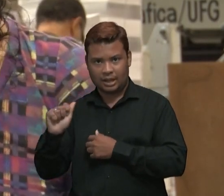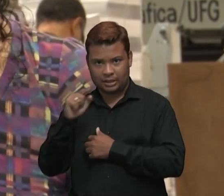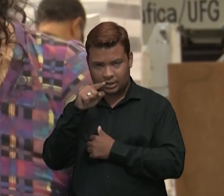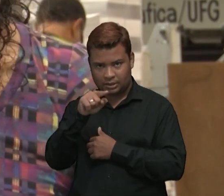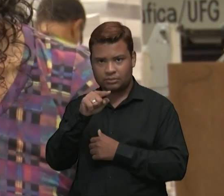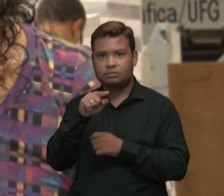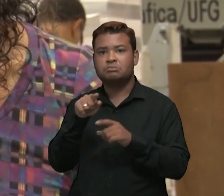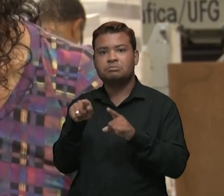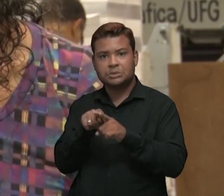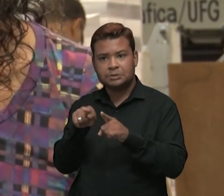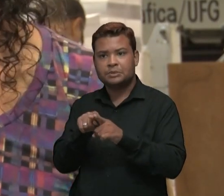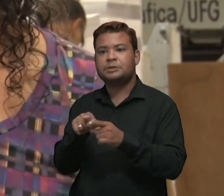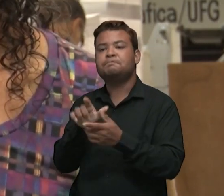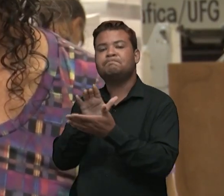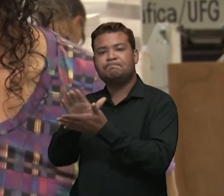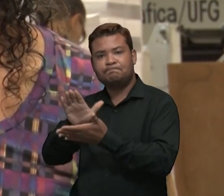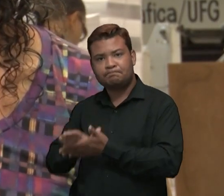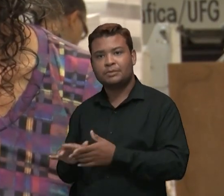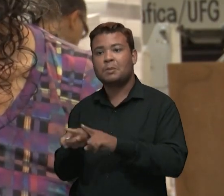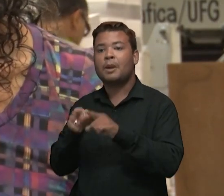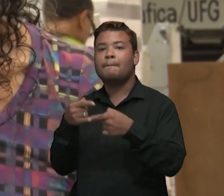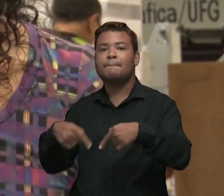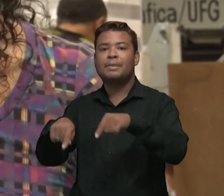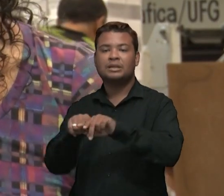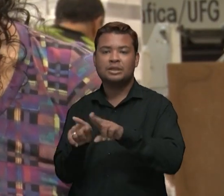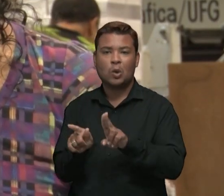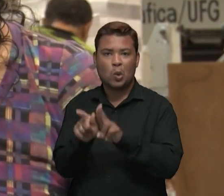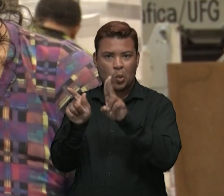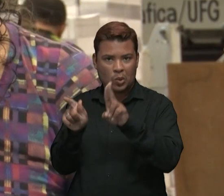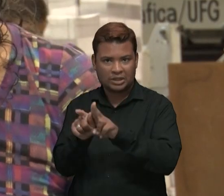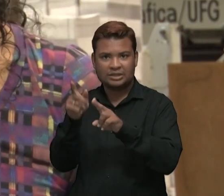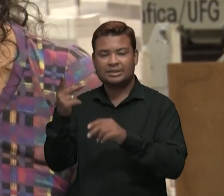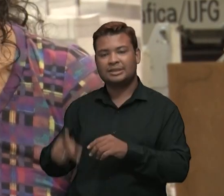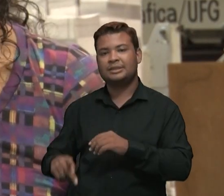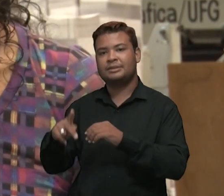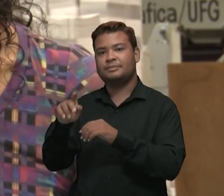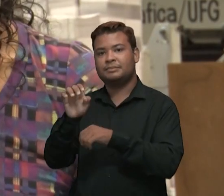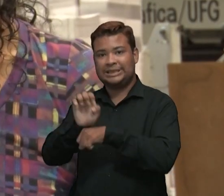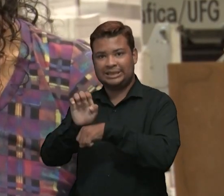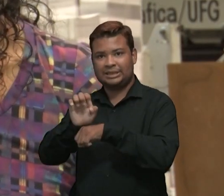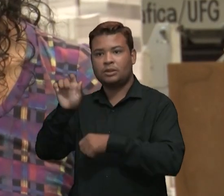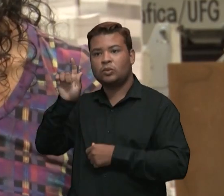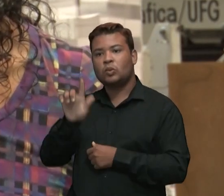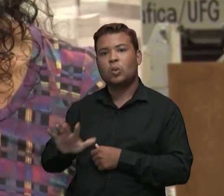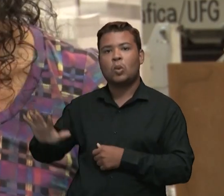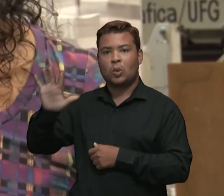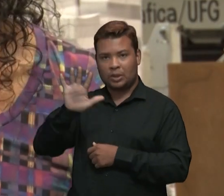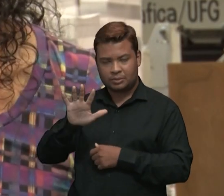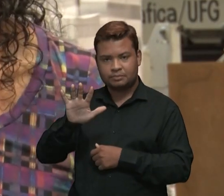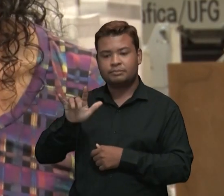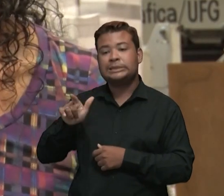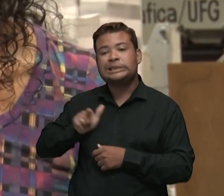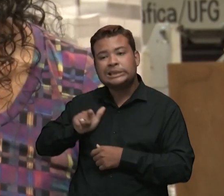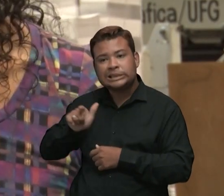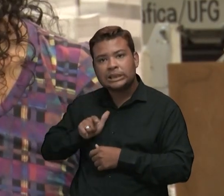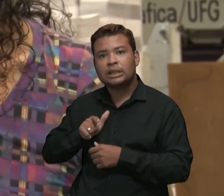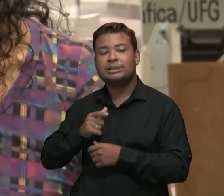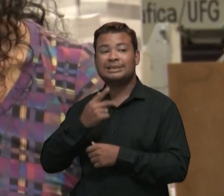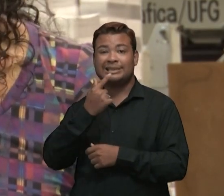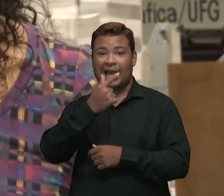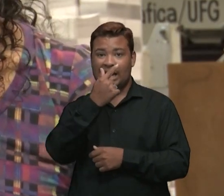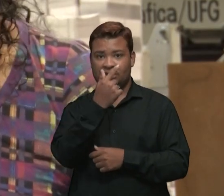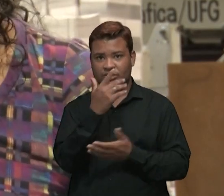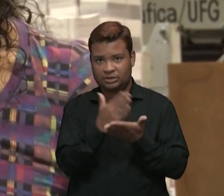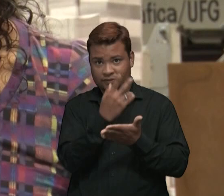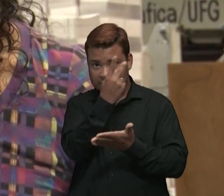outro, parceria também com a UEG, a Universidade do Estado de Goiás, estamos em produção de 7 livros deles,